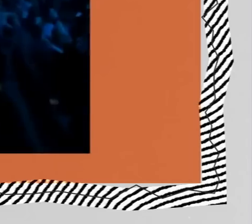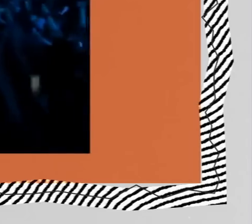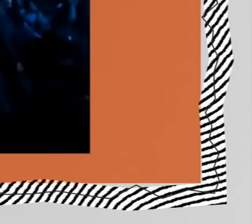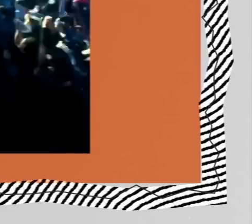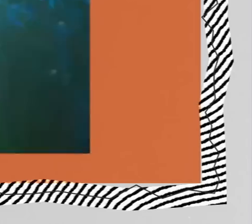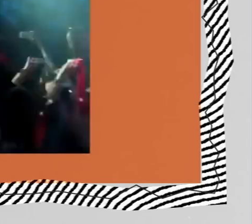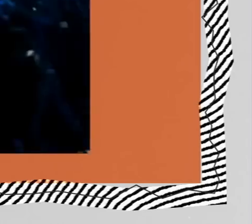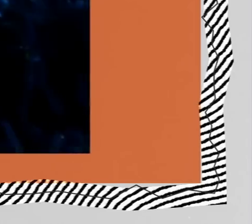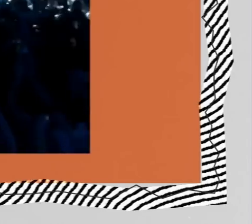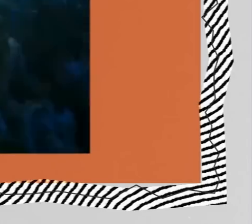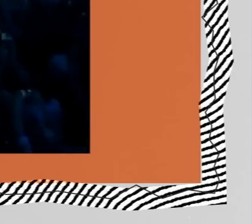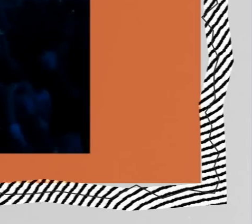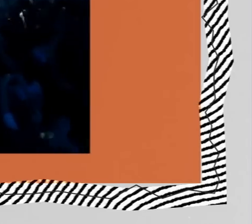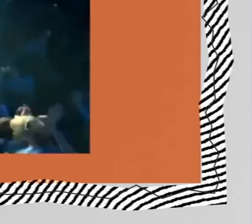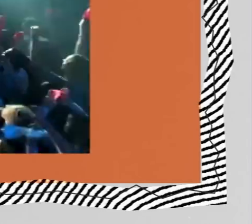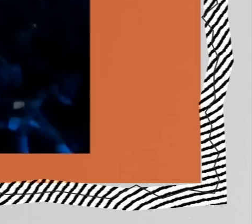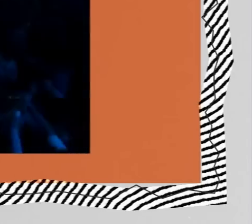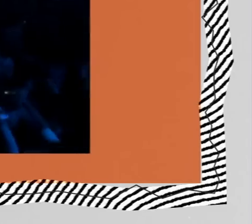alto,